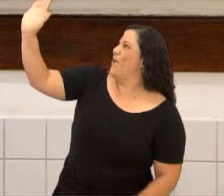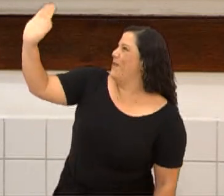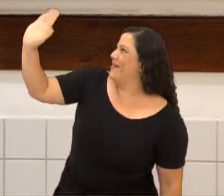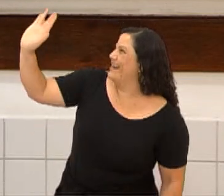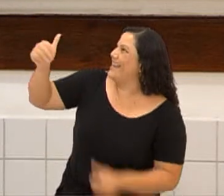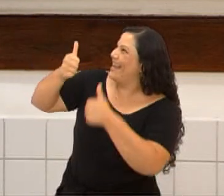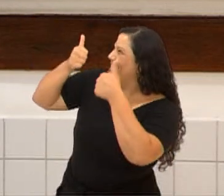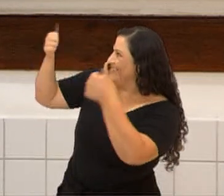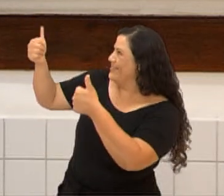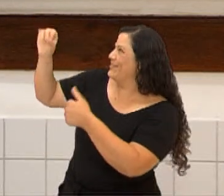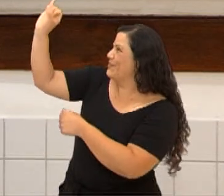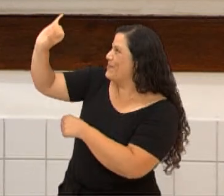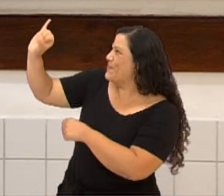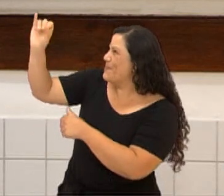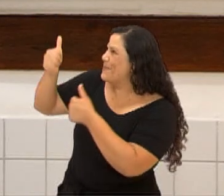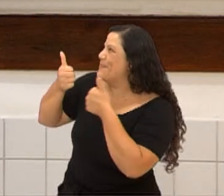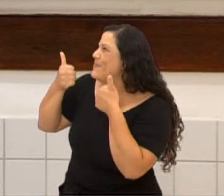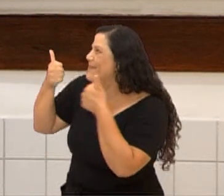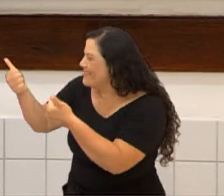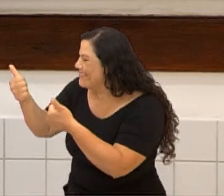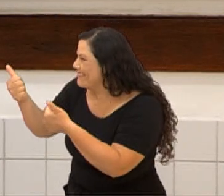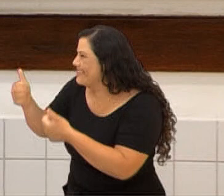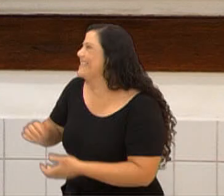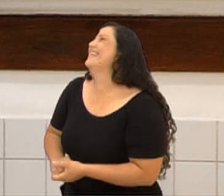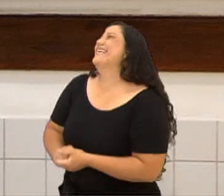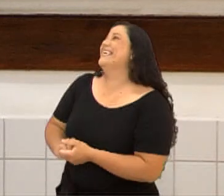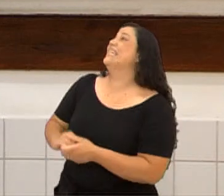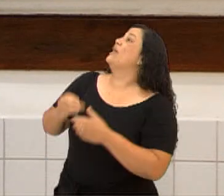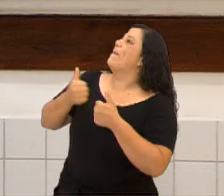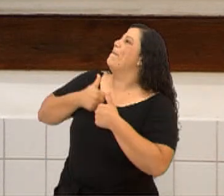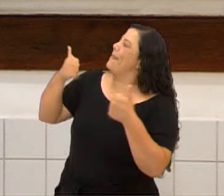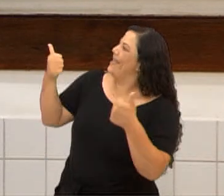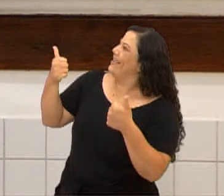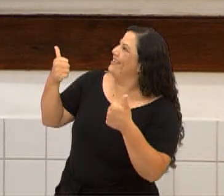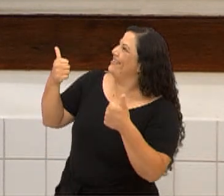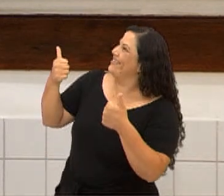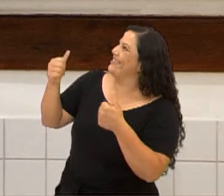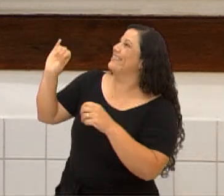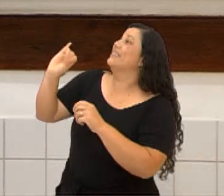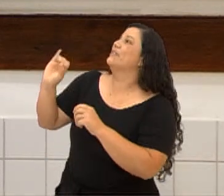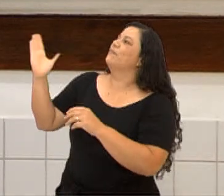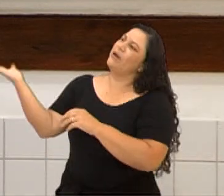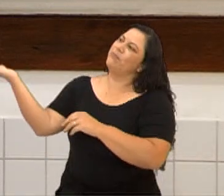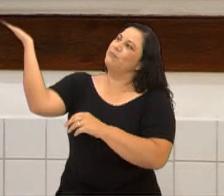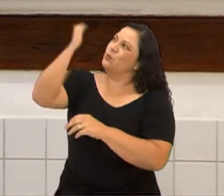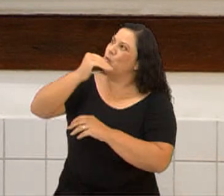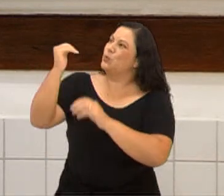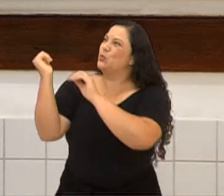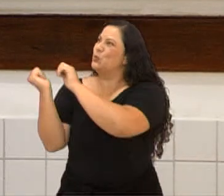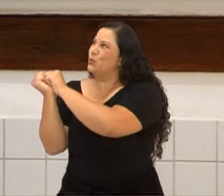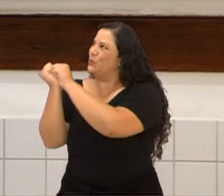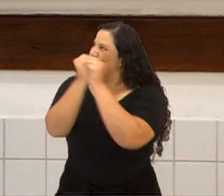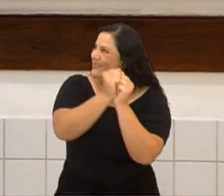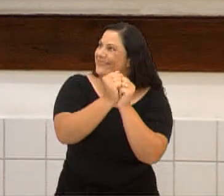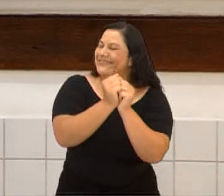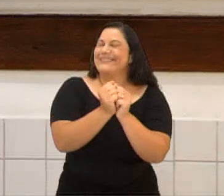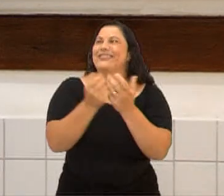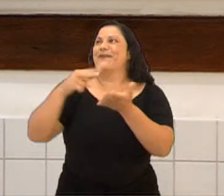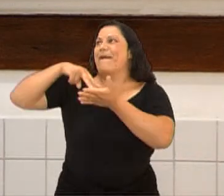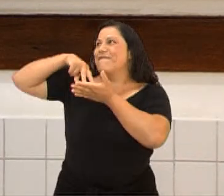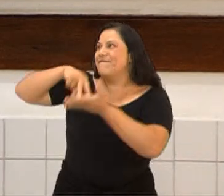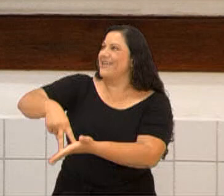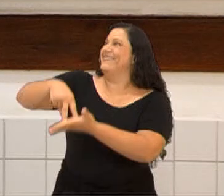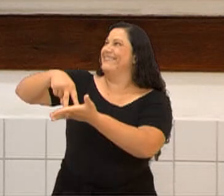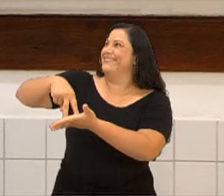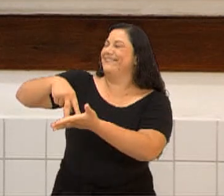Oi, Elisângela, tudo bom aí? Como que você está? Vamos juntos para mais uma aula? Firme e